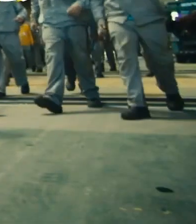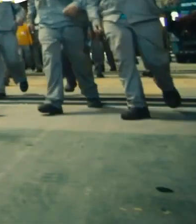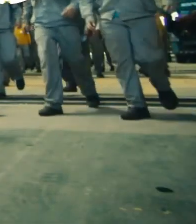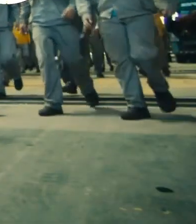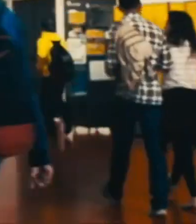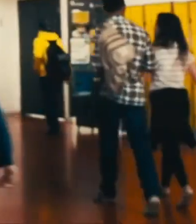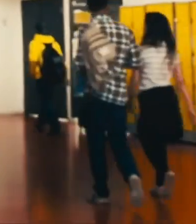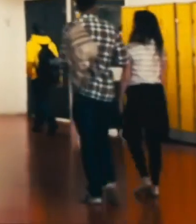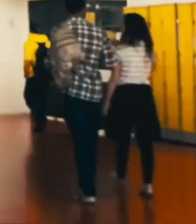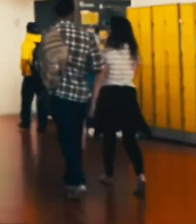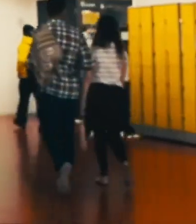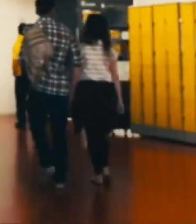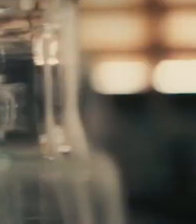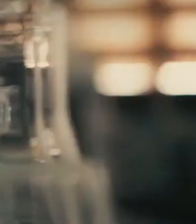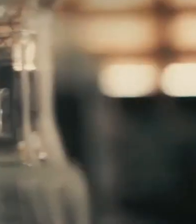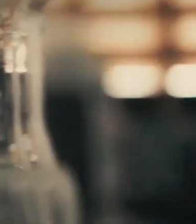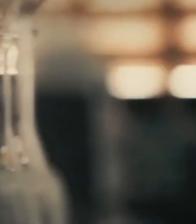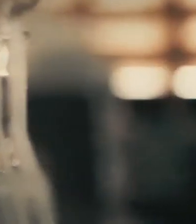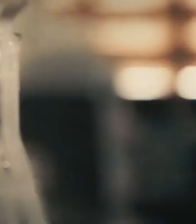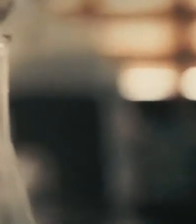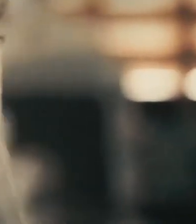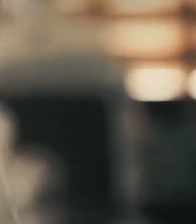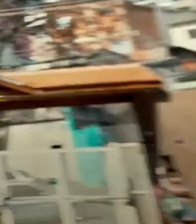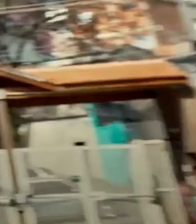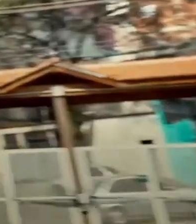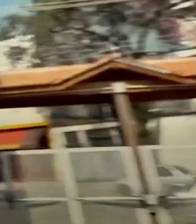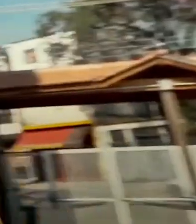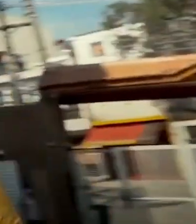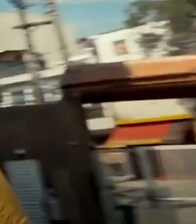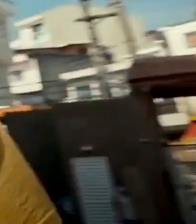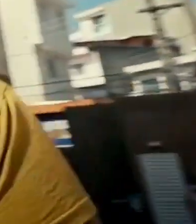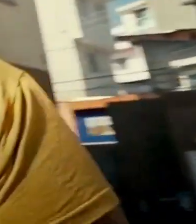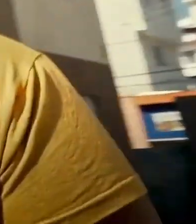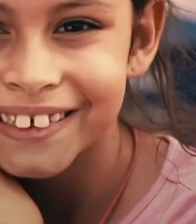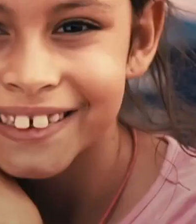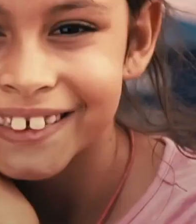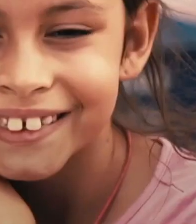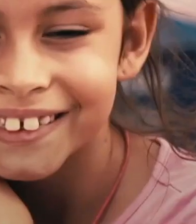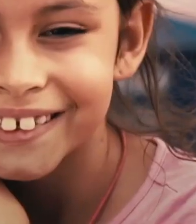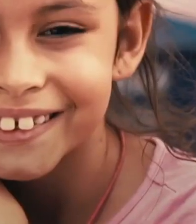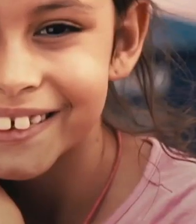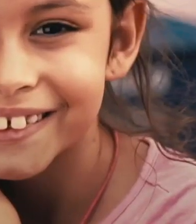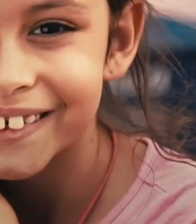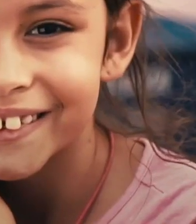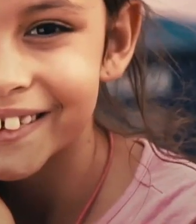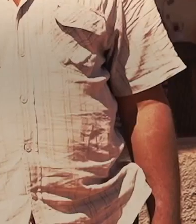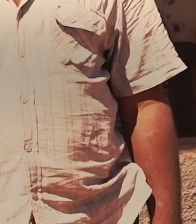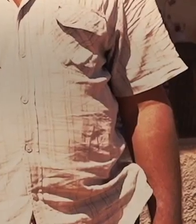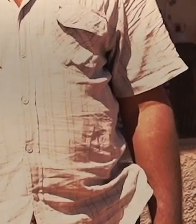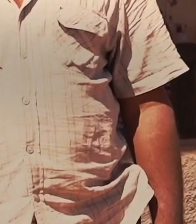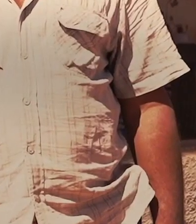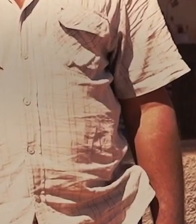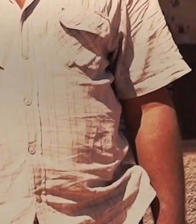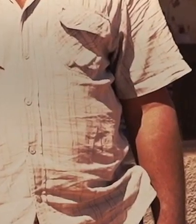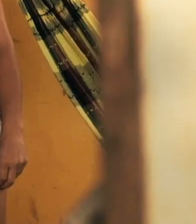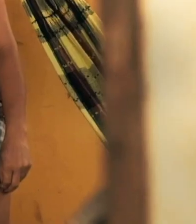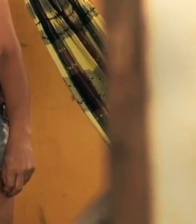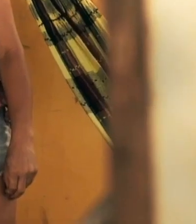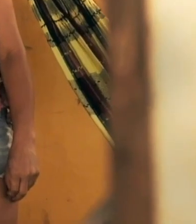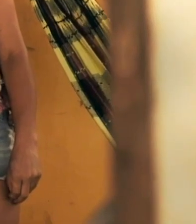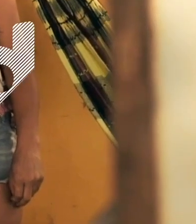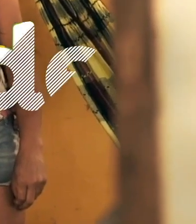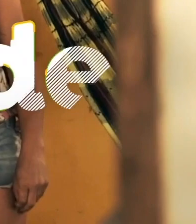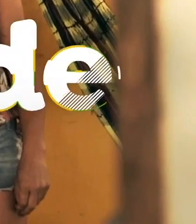o emprego. Do jovem com a oportunidade. Da mulher com a dignidade, com o respeito. Das famílias